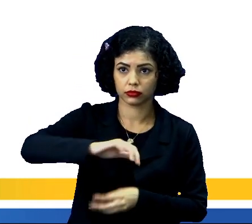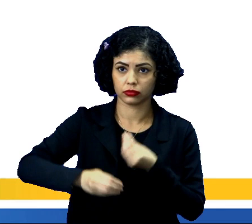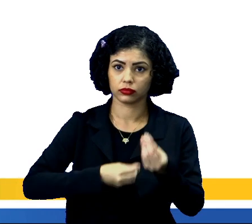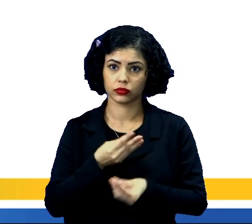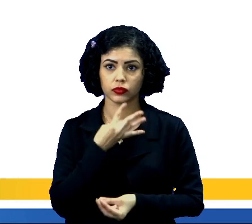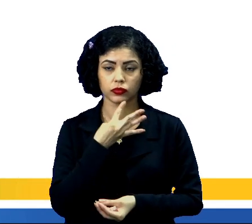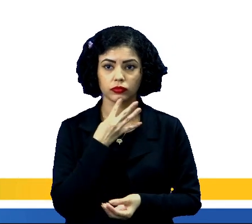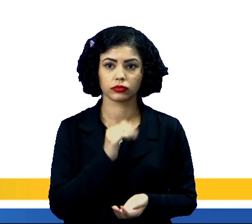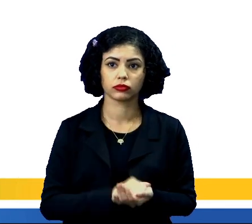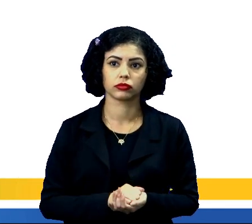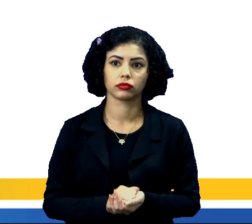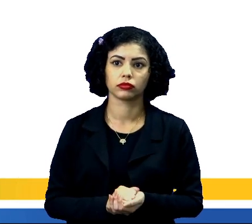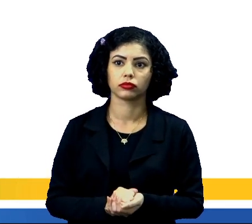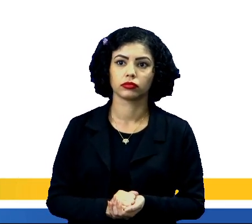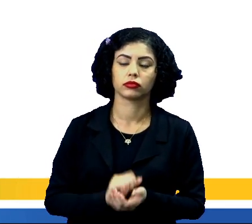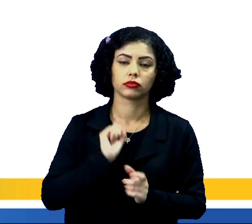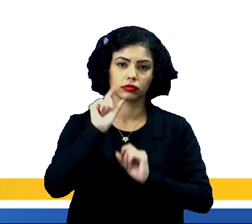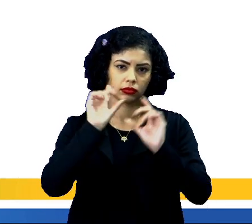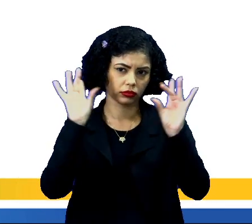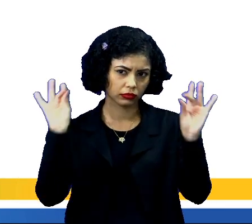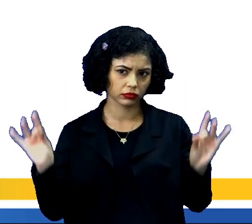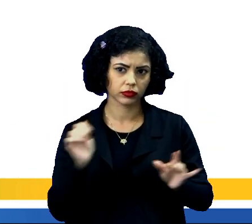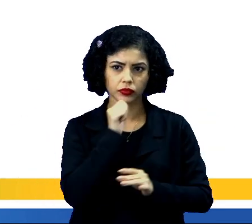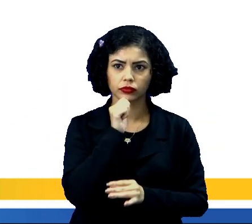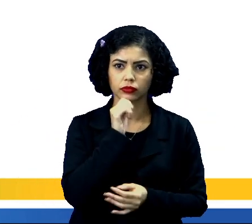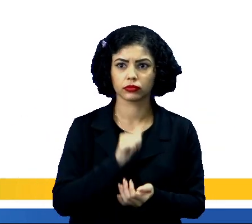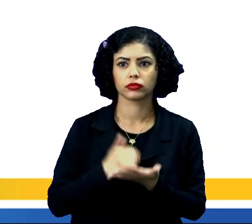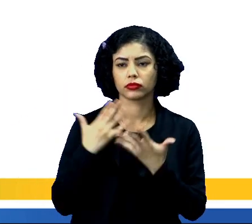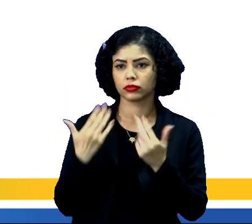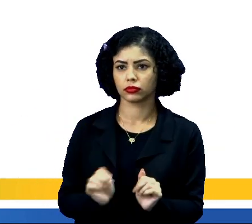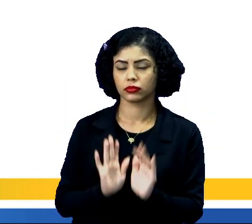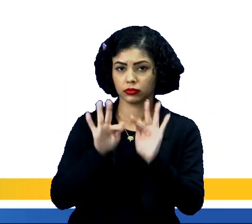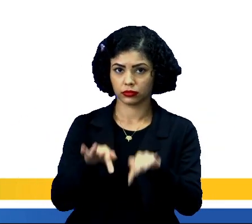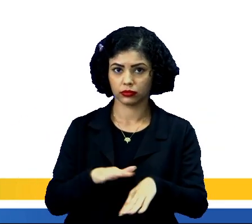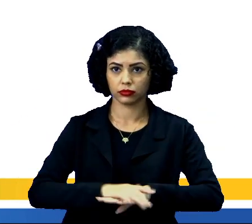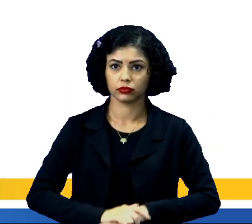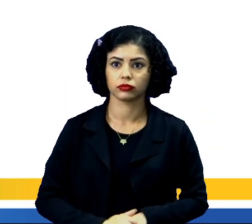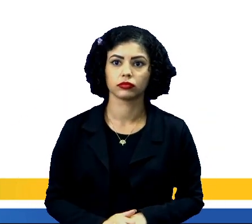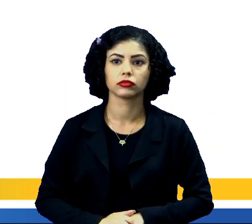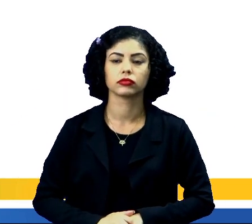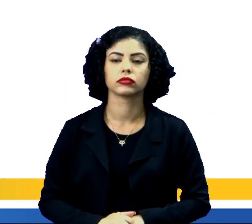como transcrições brilhantes do momento, adquirindo o status de obra final.